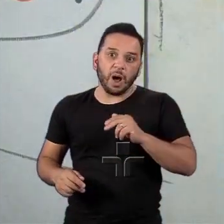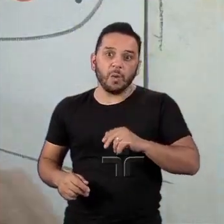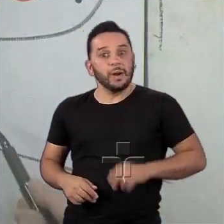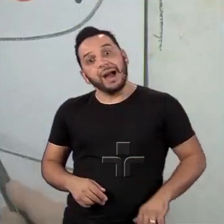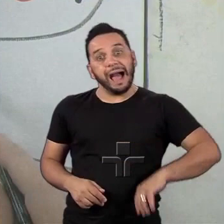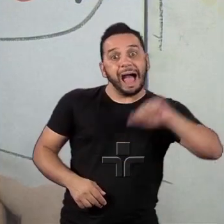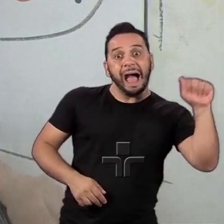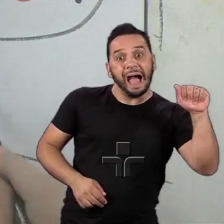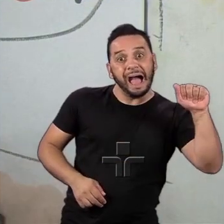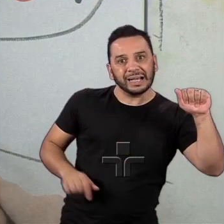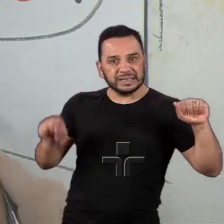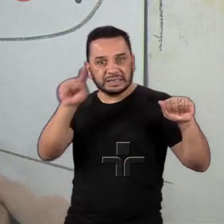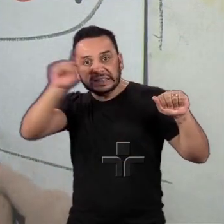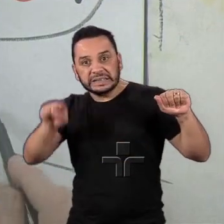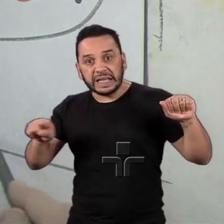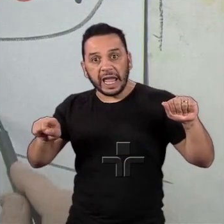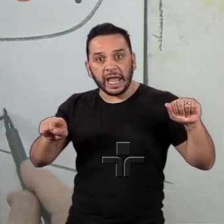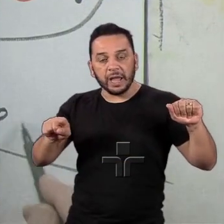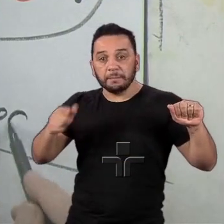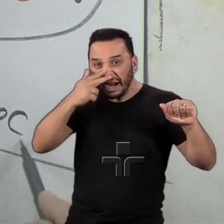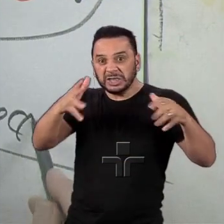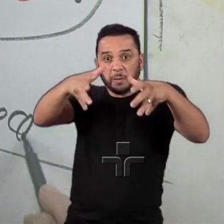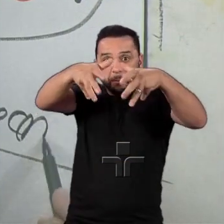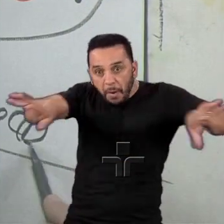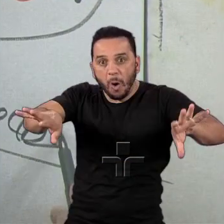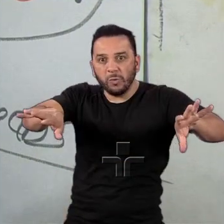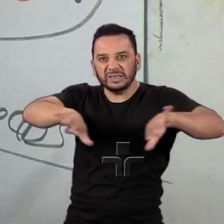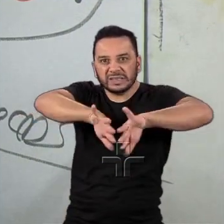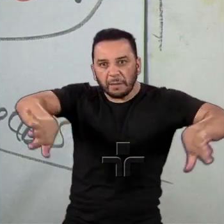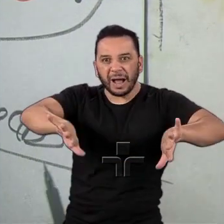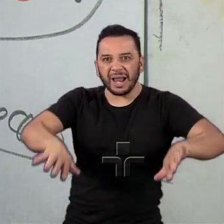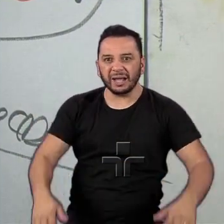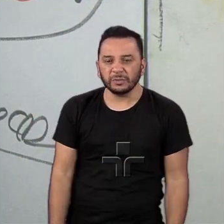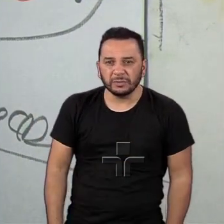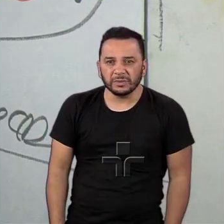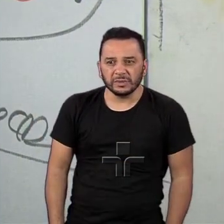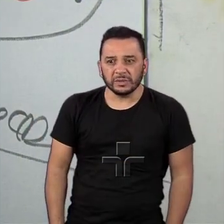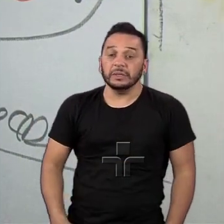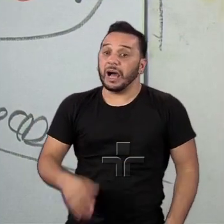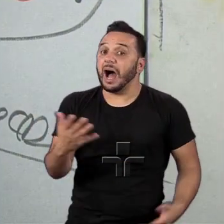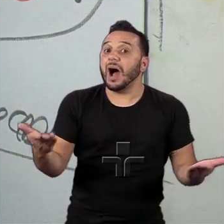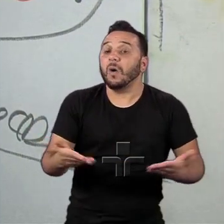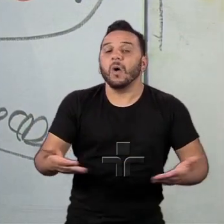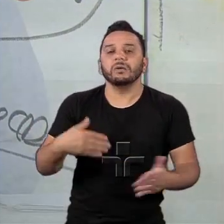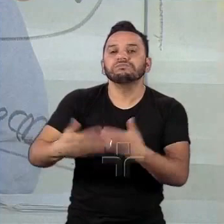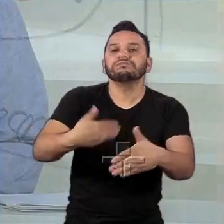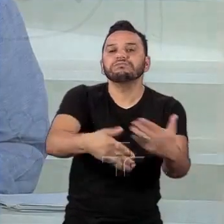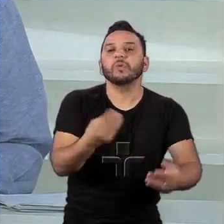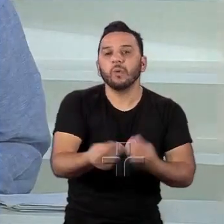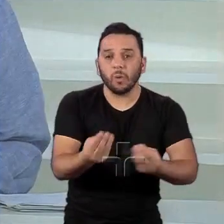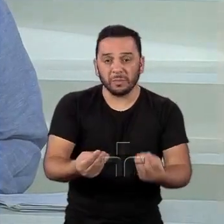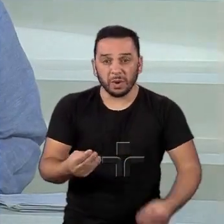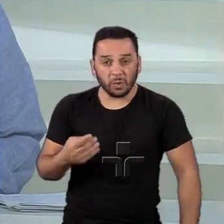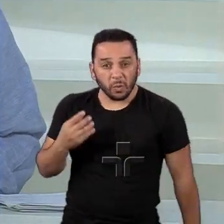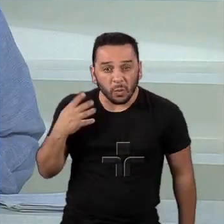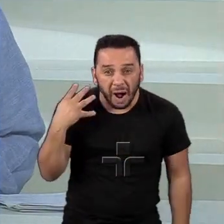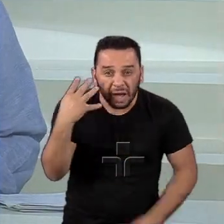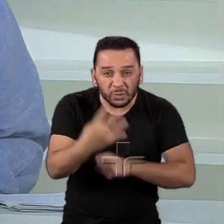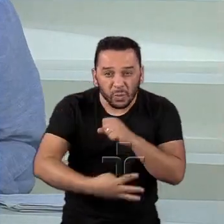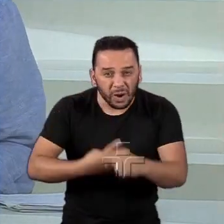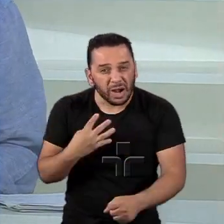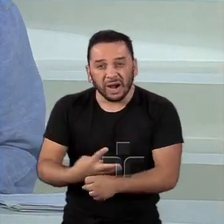é a maior consequência? A maior consequência, a Ana Amélia falou um pouco sobre isso, é ter 4 anos de briga na